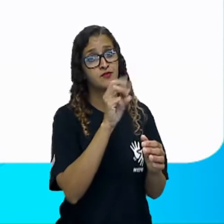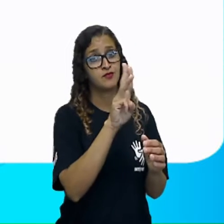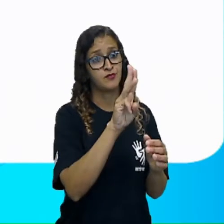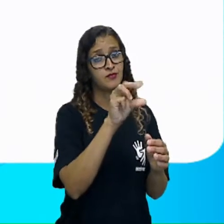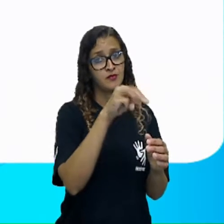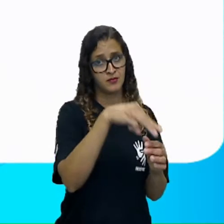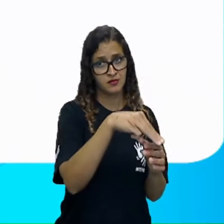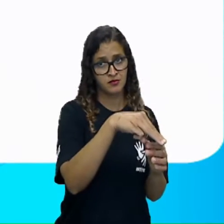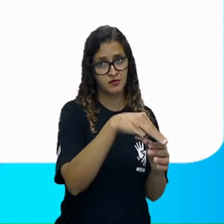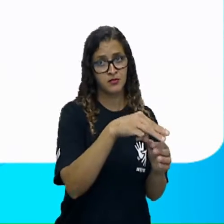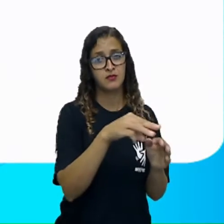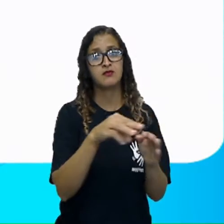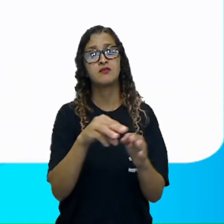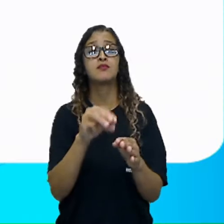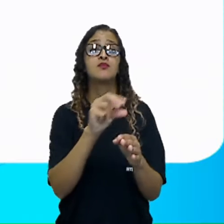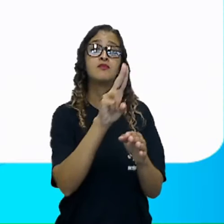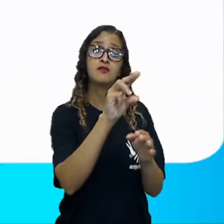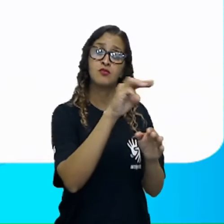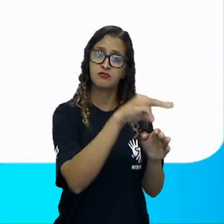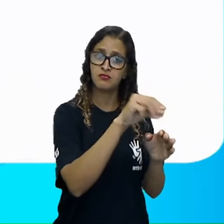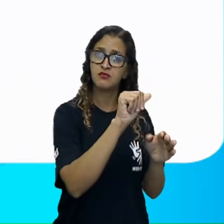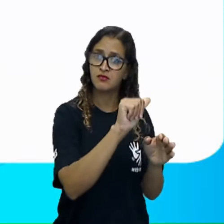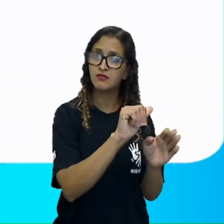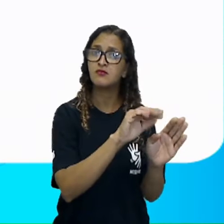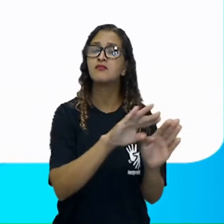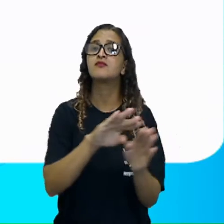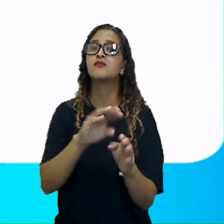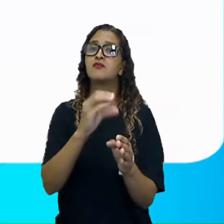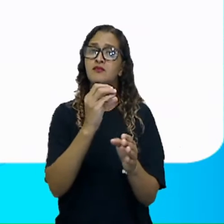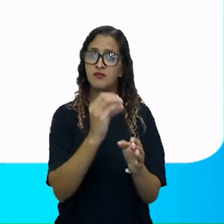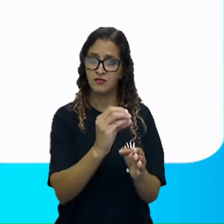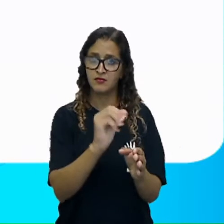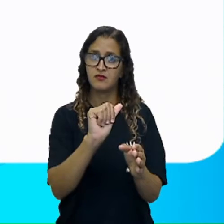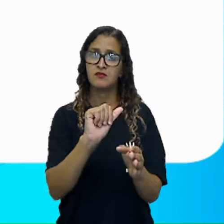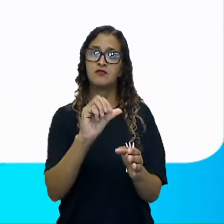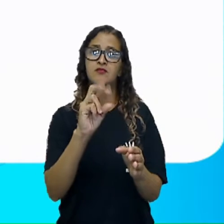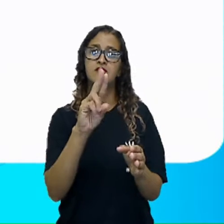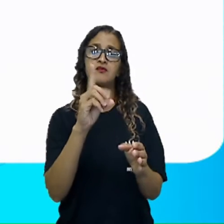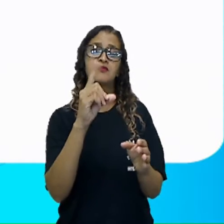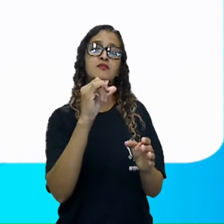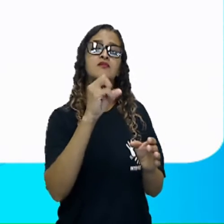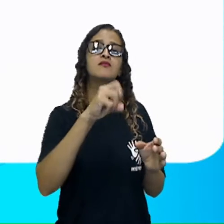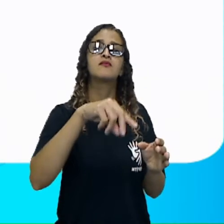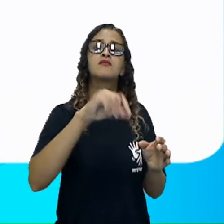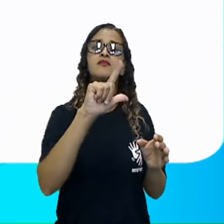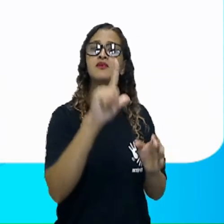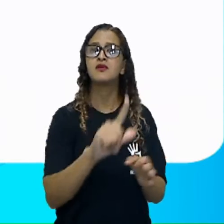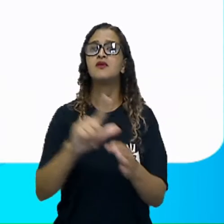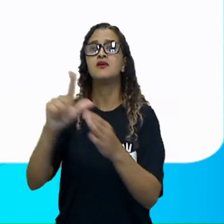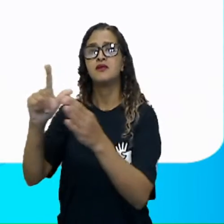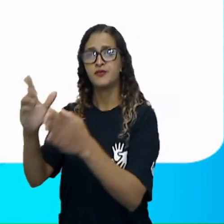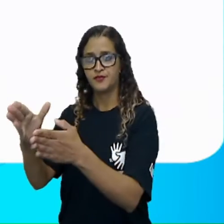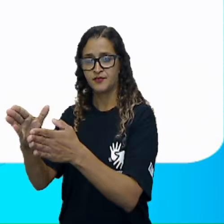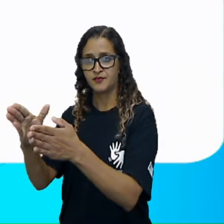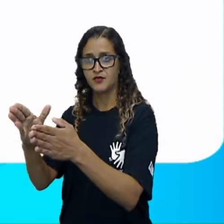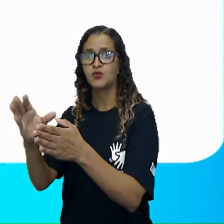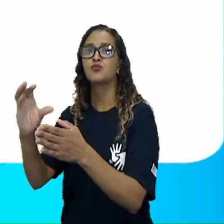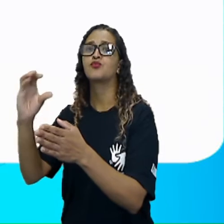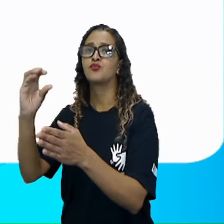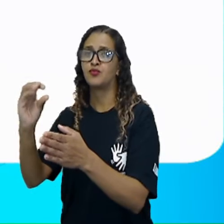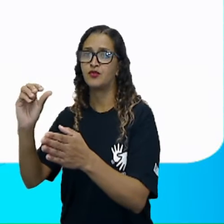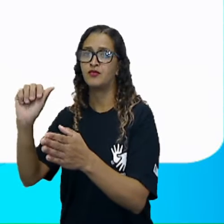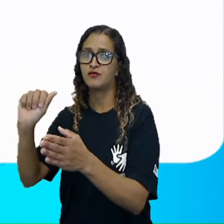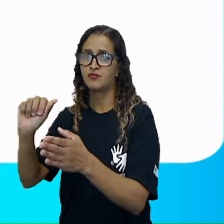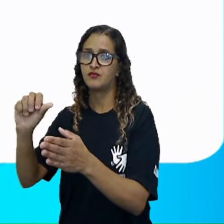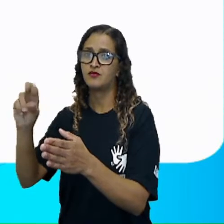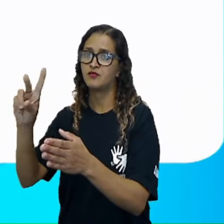uma, lá no numeral cardinal. No numeral ordinal, nós podemos dizer primeiro, primeira.